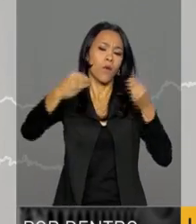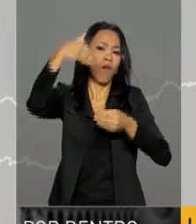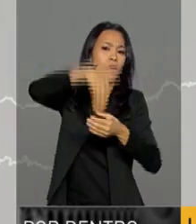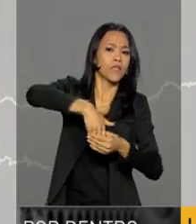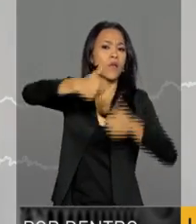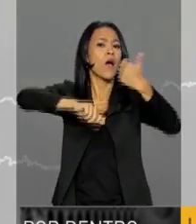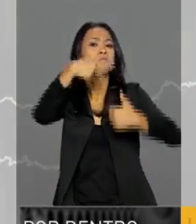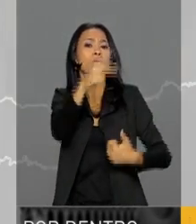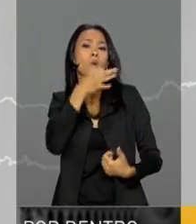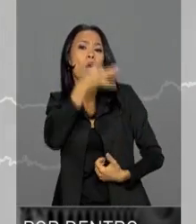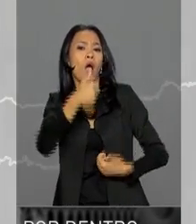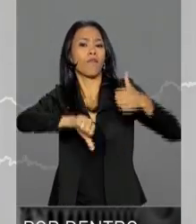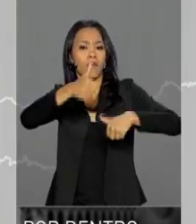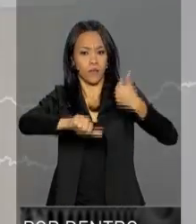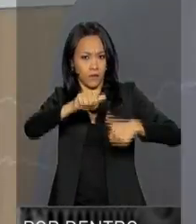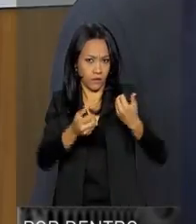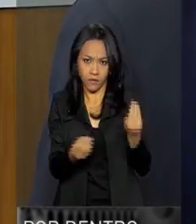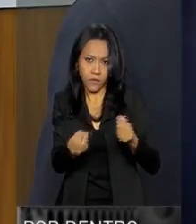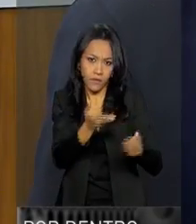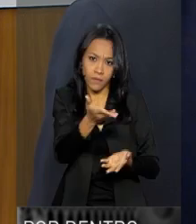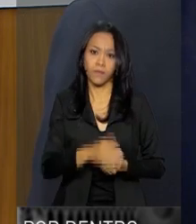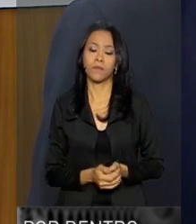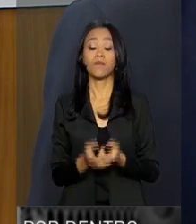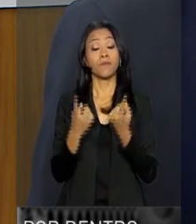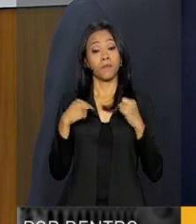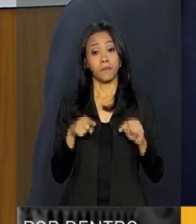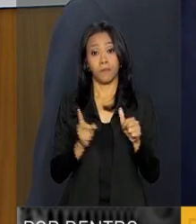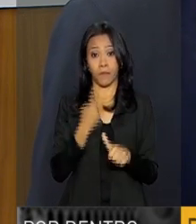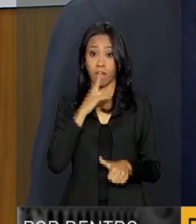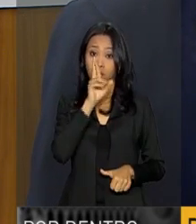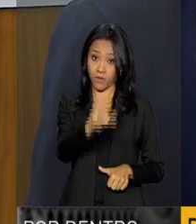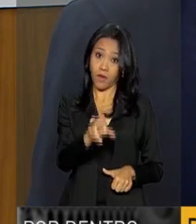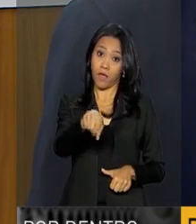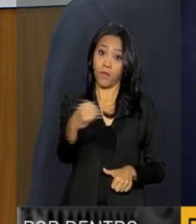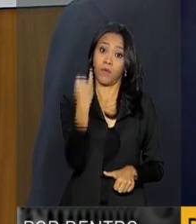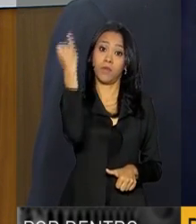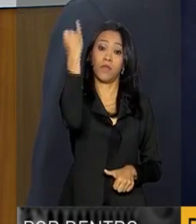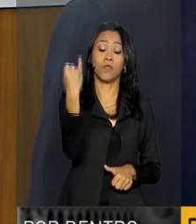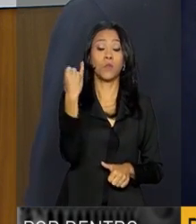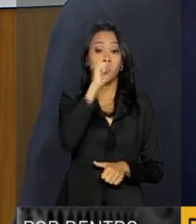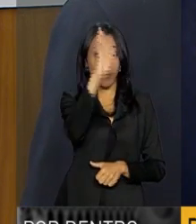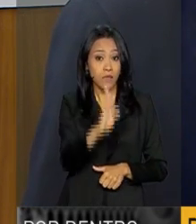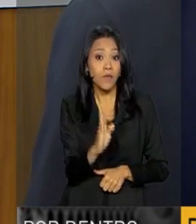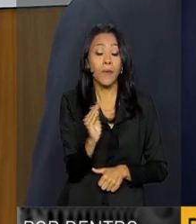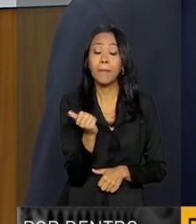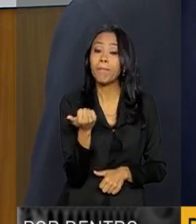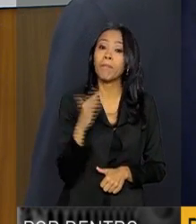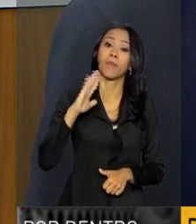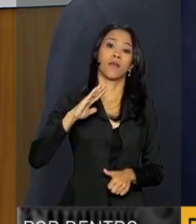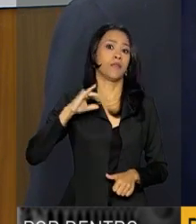nacional bom primeiro é importante salientar que o brasil é um dos mais importantes players